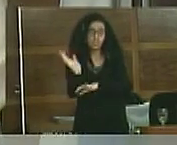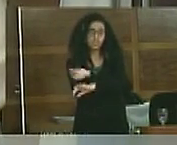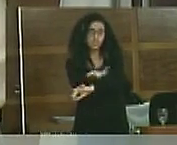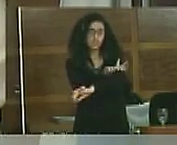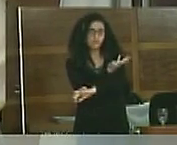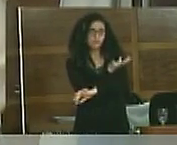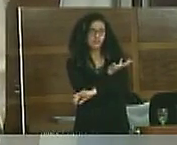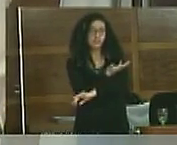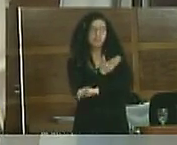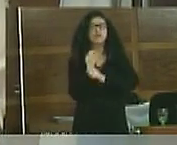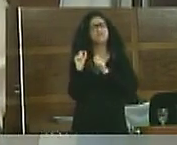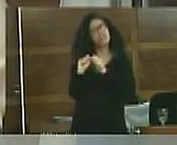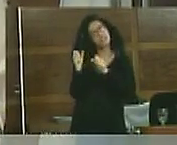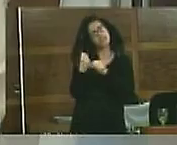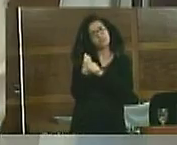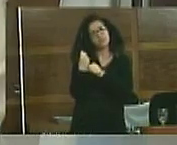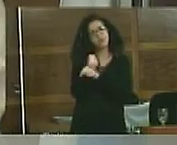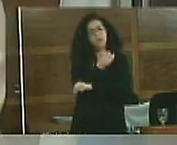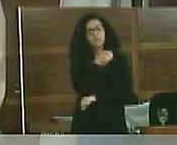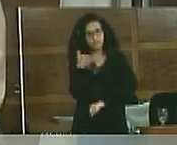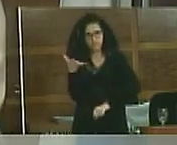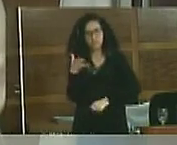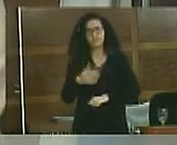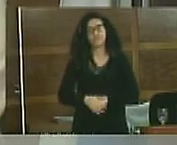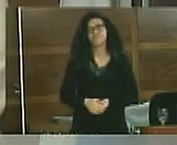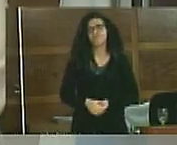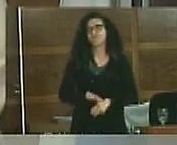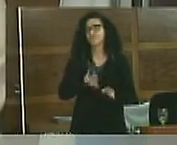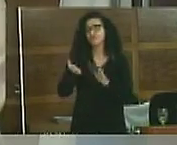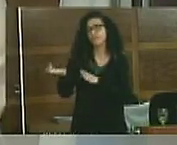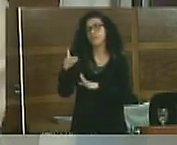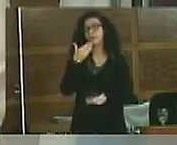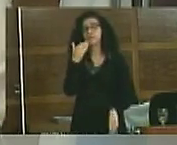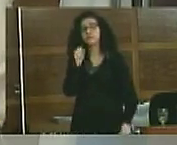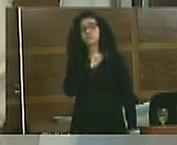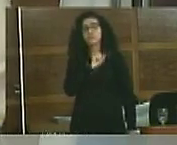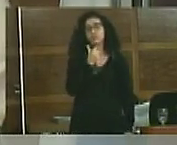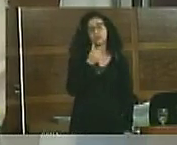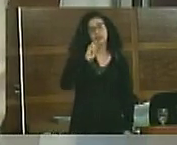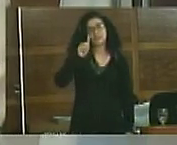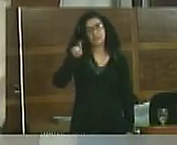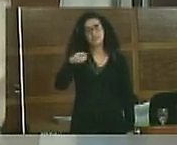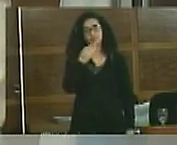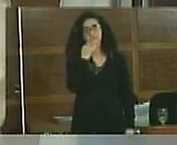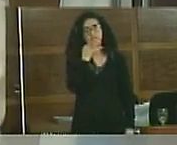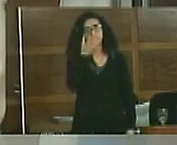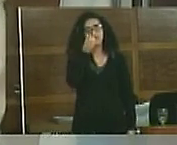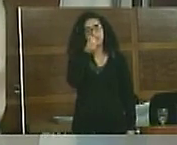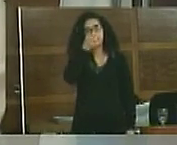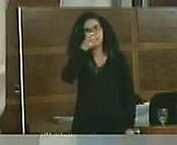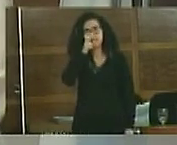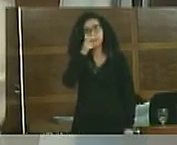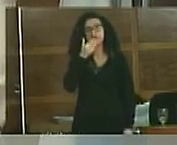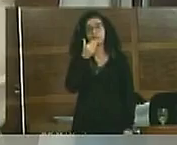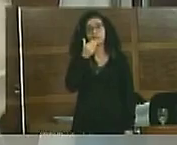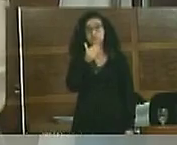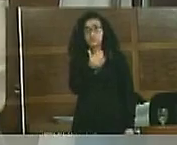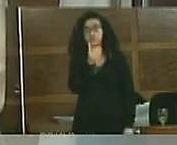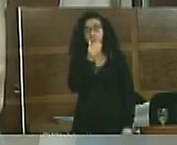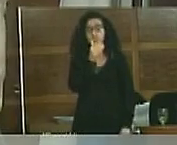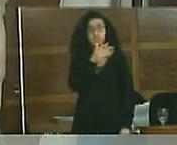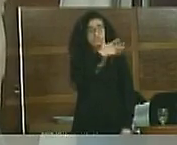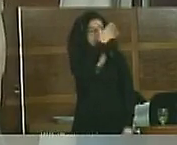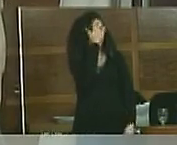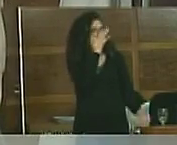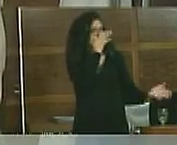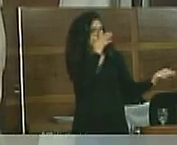Jardins a fazer uma boa reforma ali. Na indicação número 2475, foi um pedido da galera